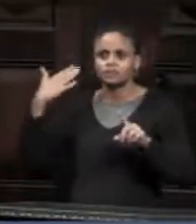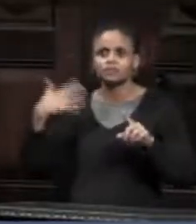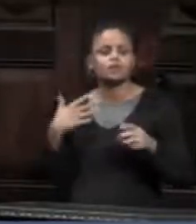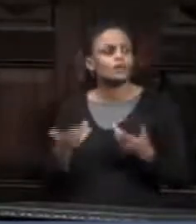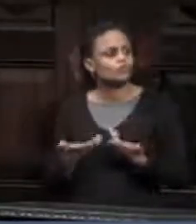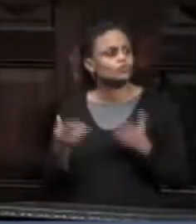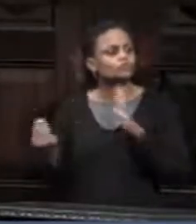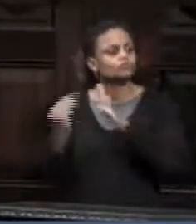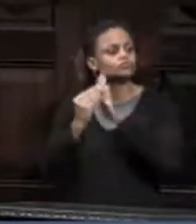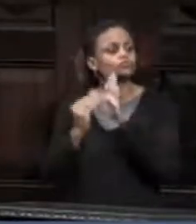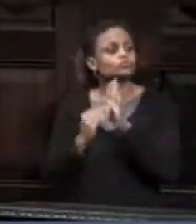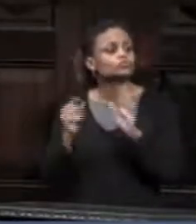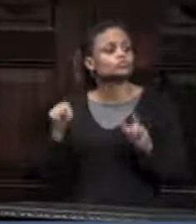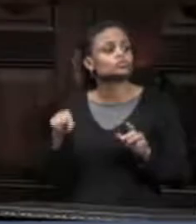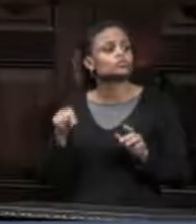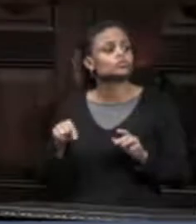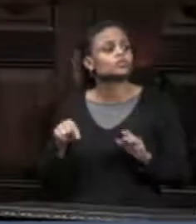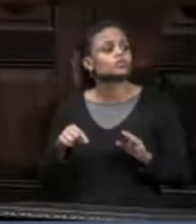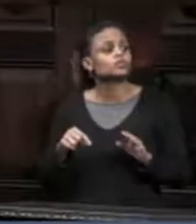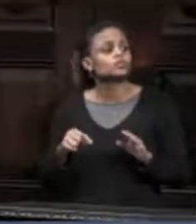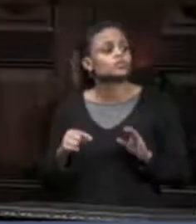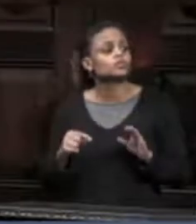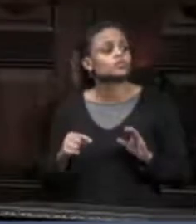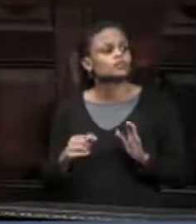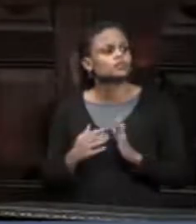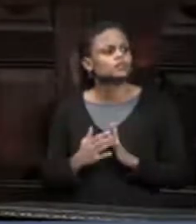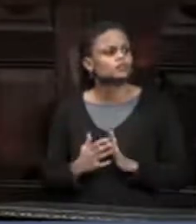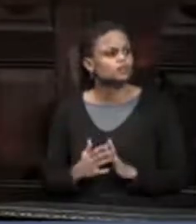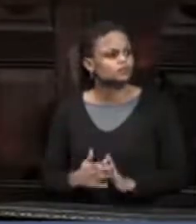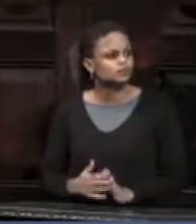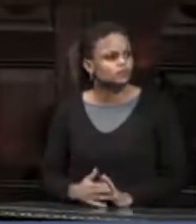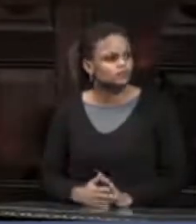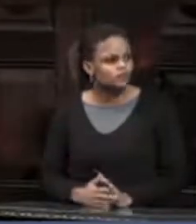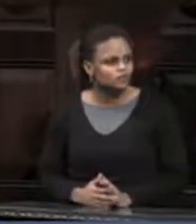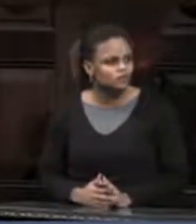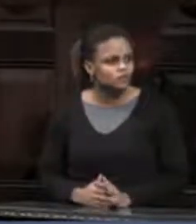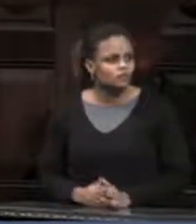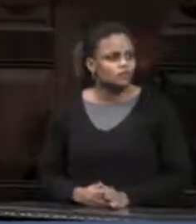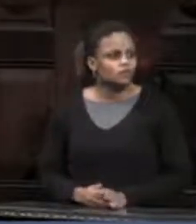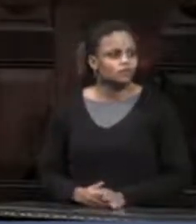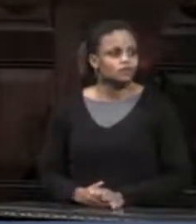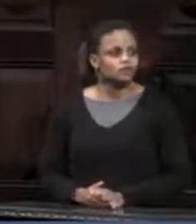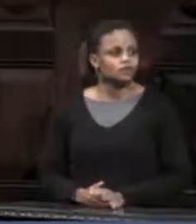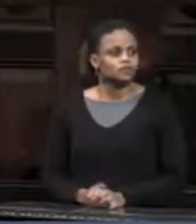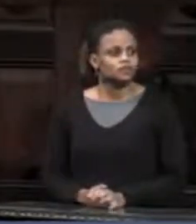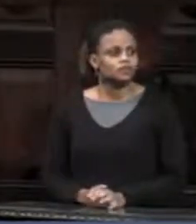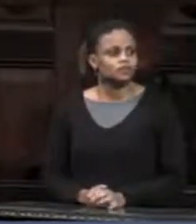apresentando aqui a nota de repúdio assinada por mim e pela deputada Lucinha,